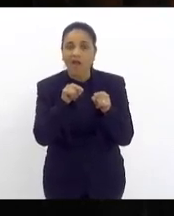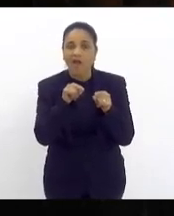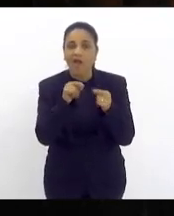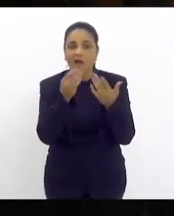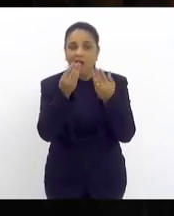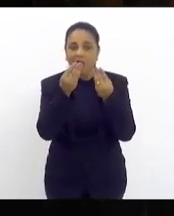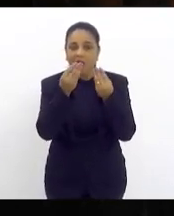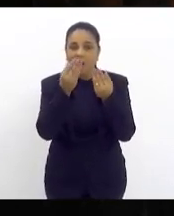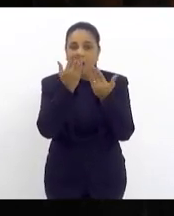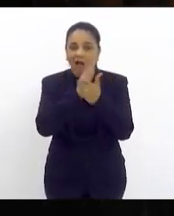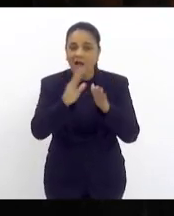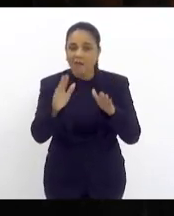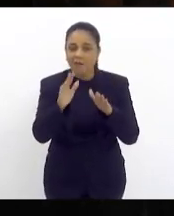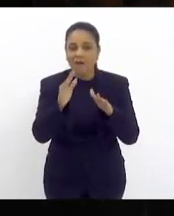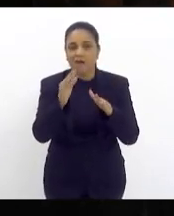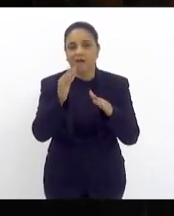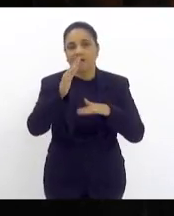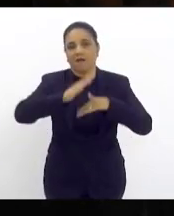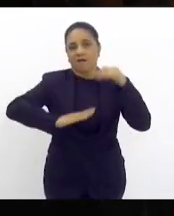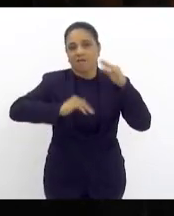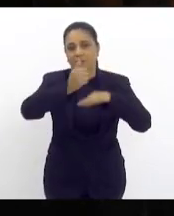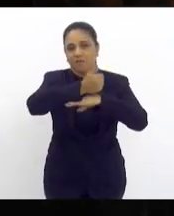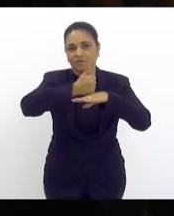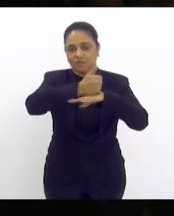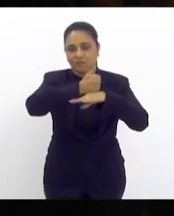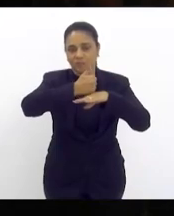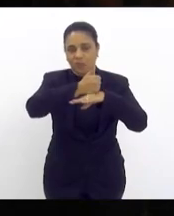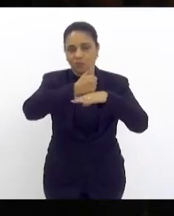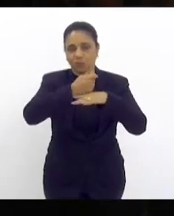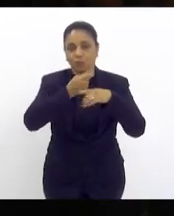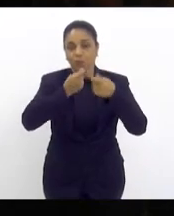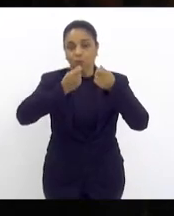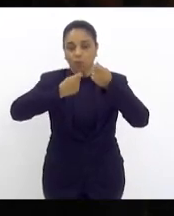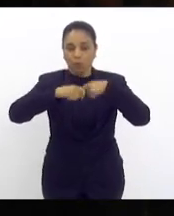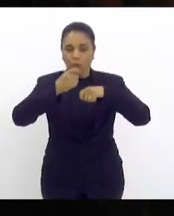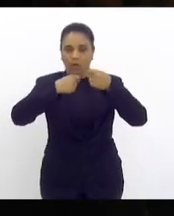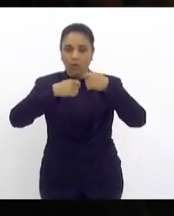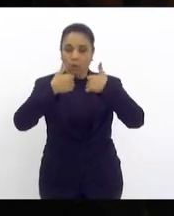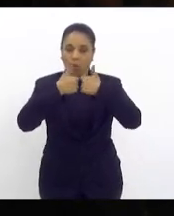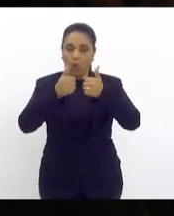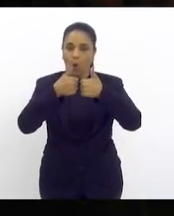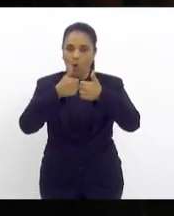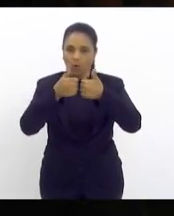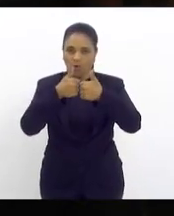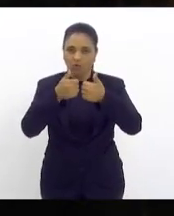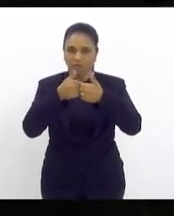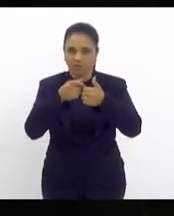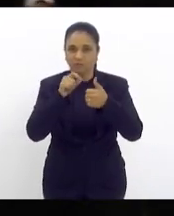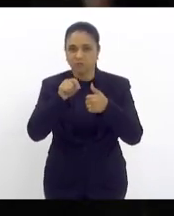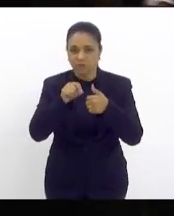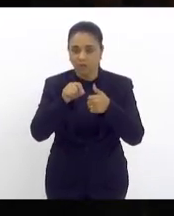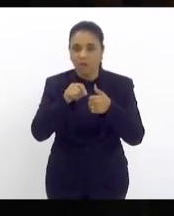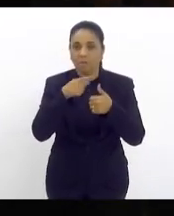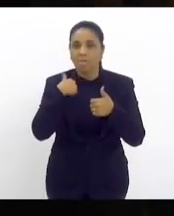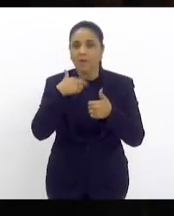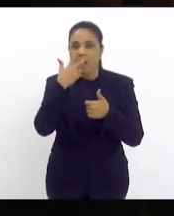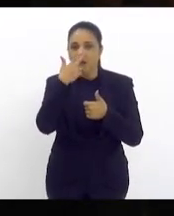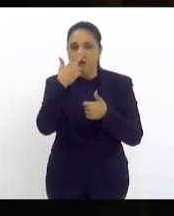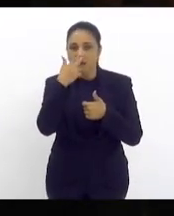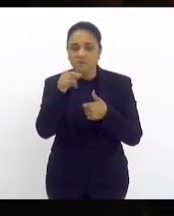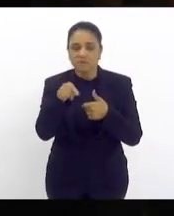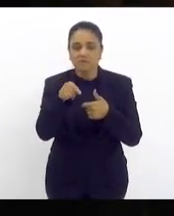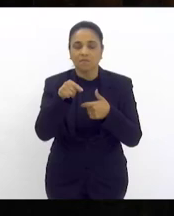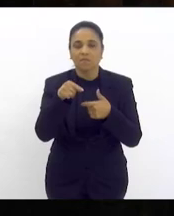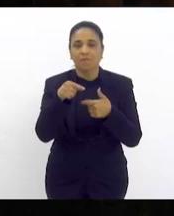dos cobradores algo que tentam justificar numa lógica de automatização do trabalho que é o que tem